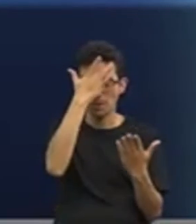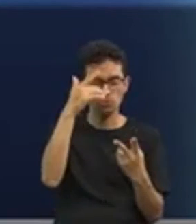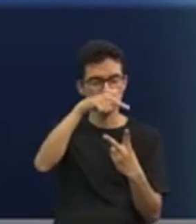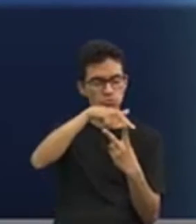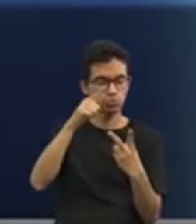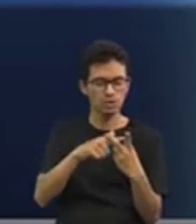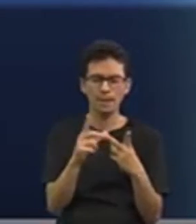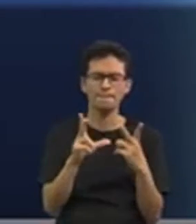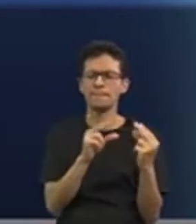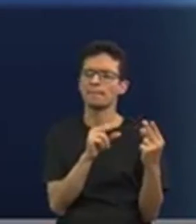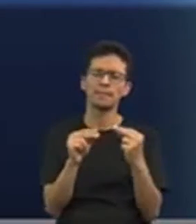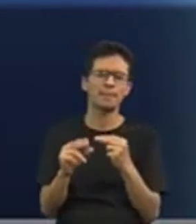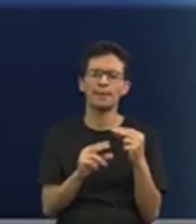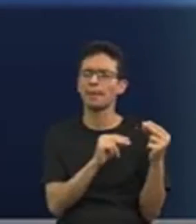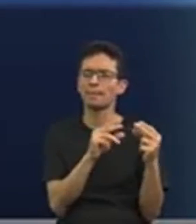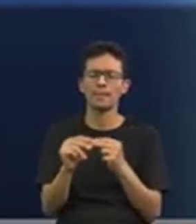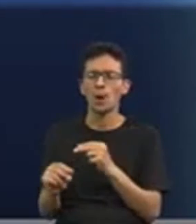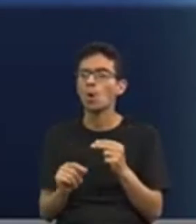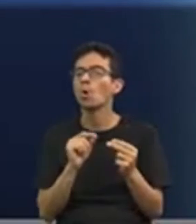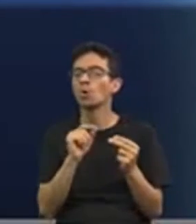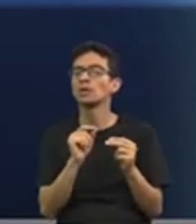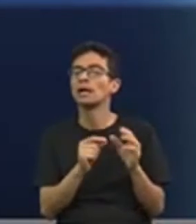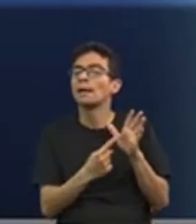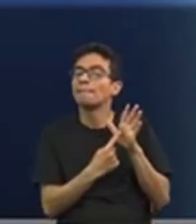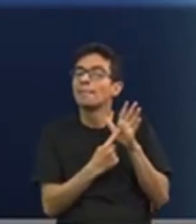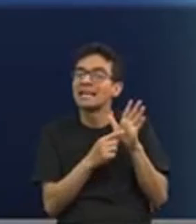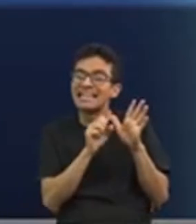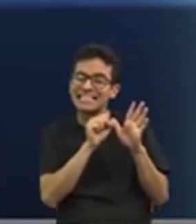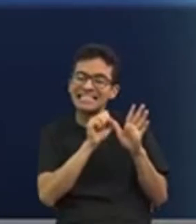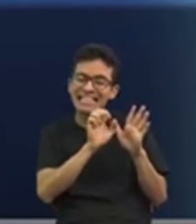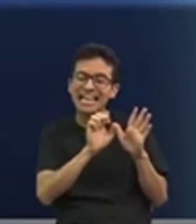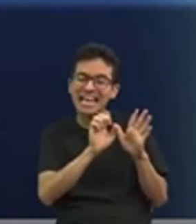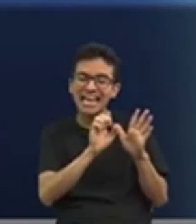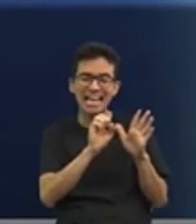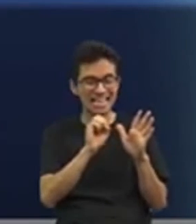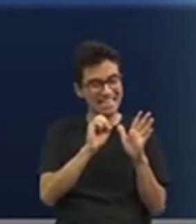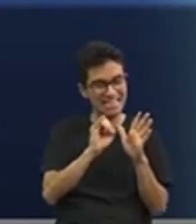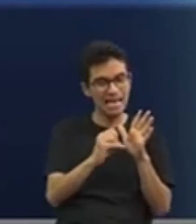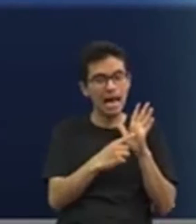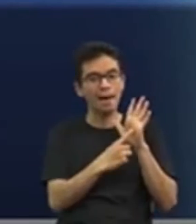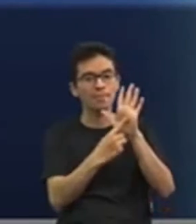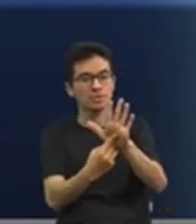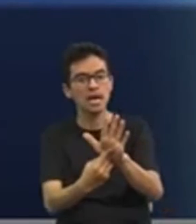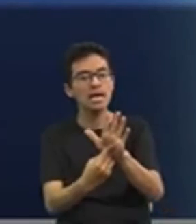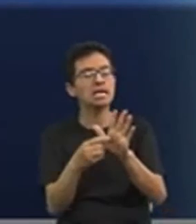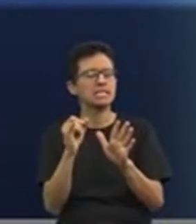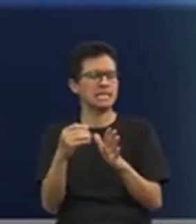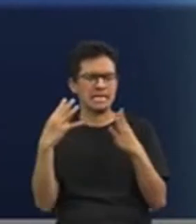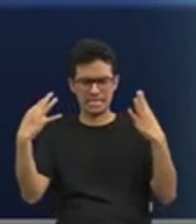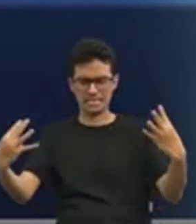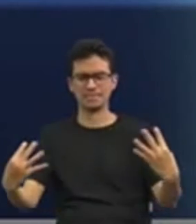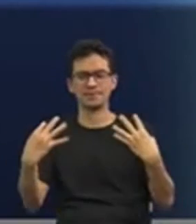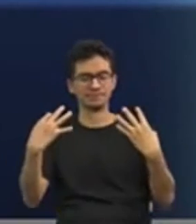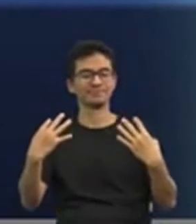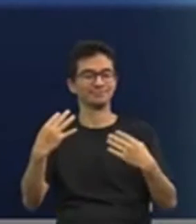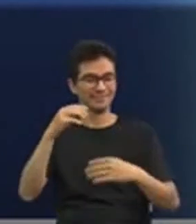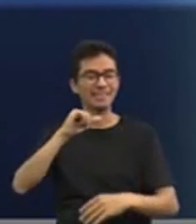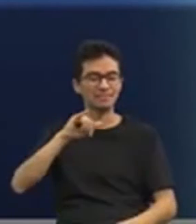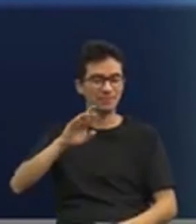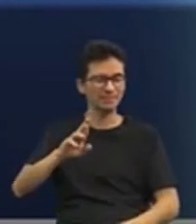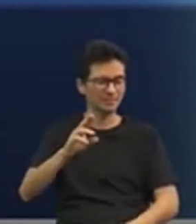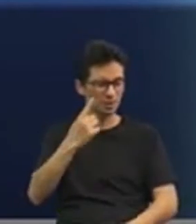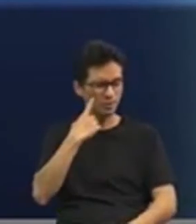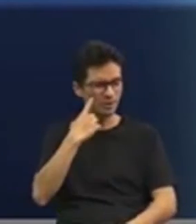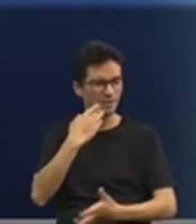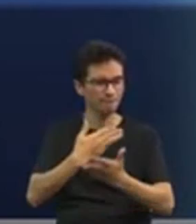duas pessoas conversando a respeito de se amostrar e se exibir tudo bem e aí você tem uma informação você